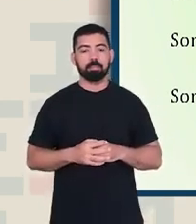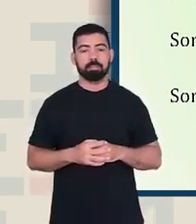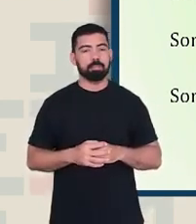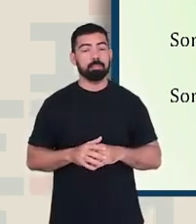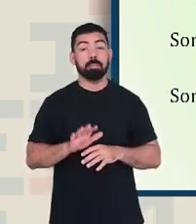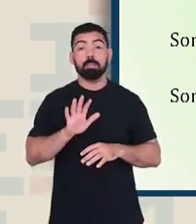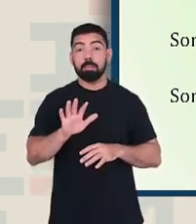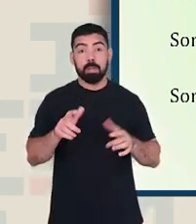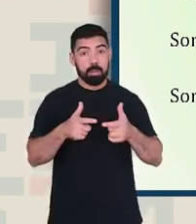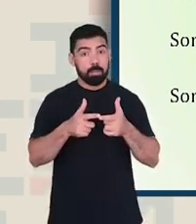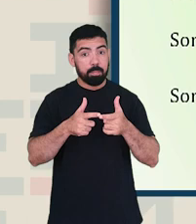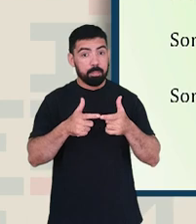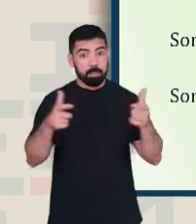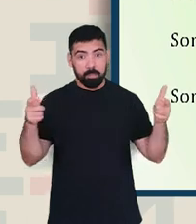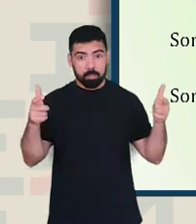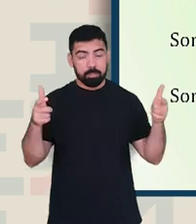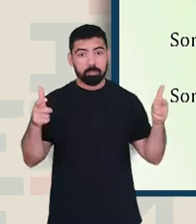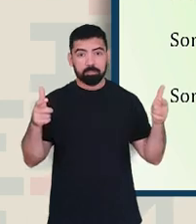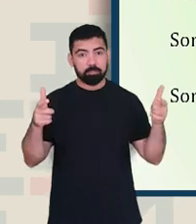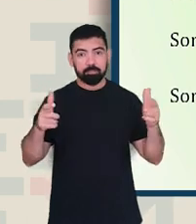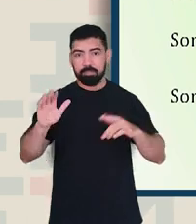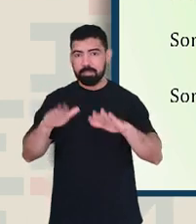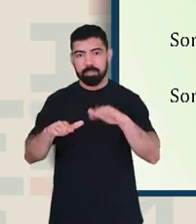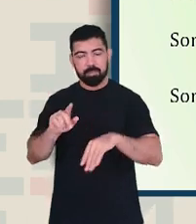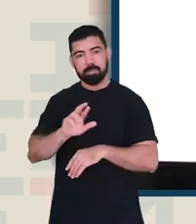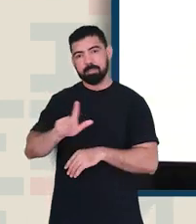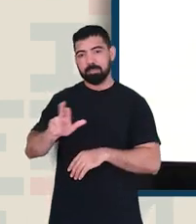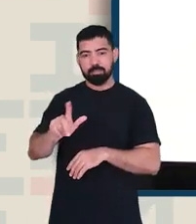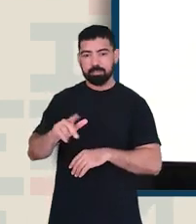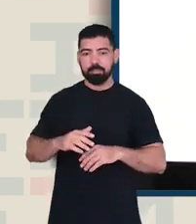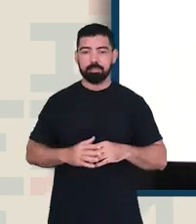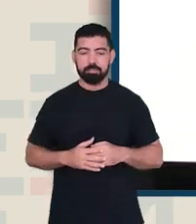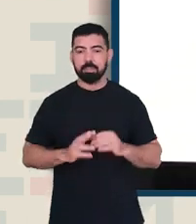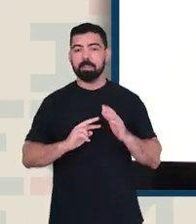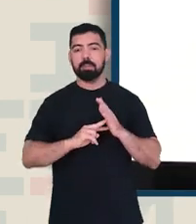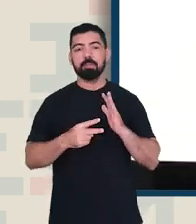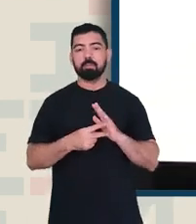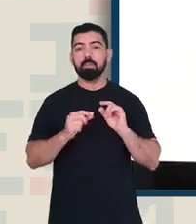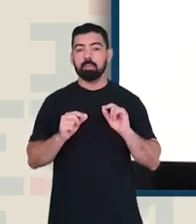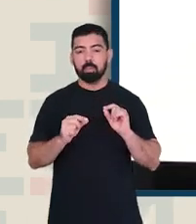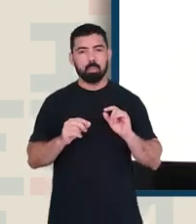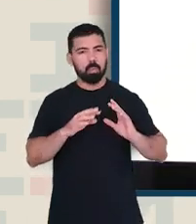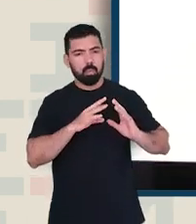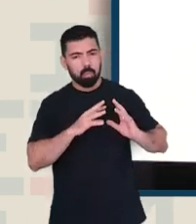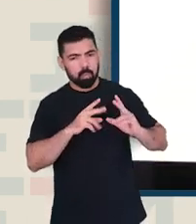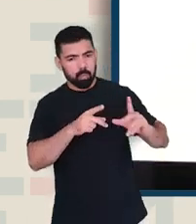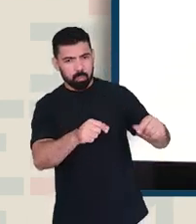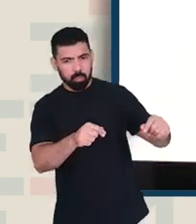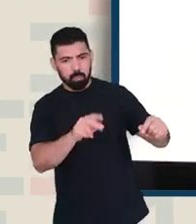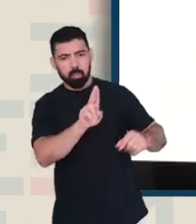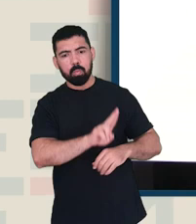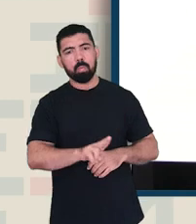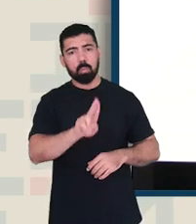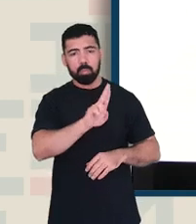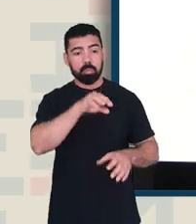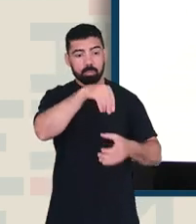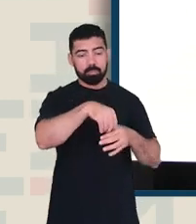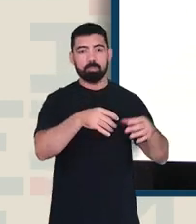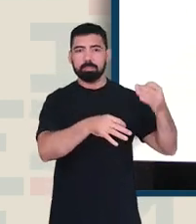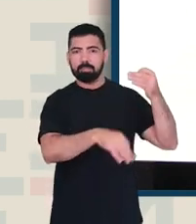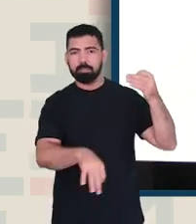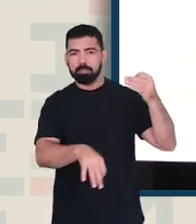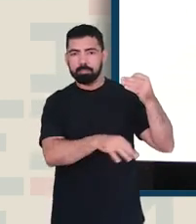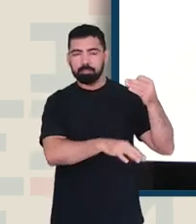mas não a maioria dos instrumentos de percussão. Ou seja, que todos os instrumentos comumente utilizados na orquestra, na